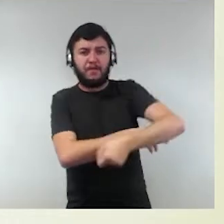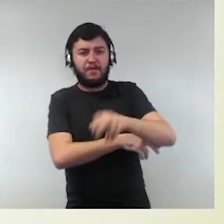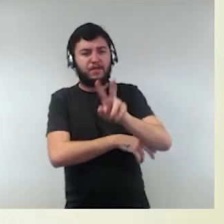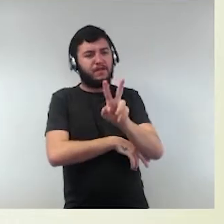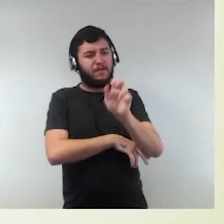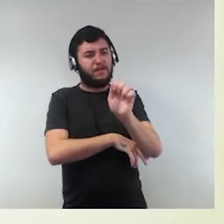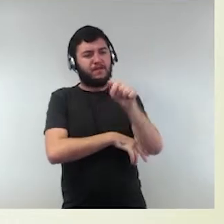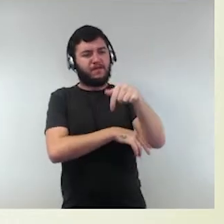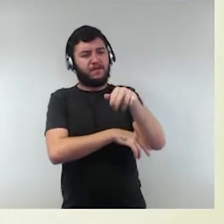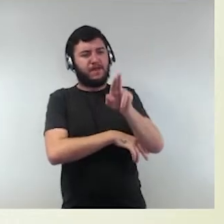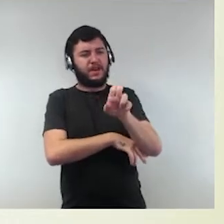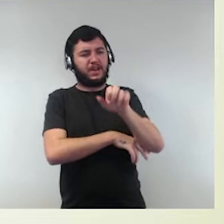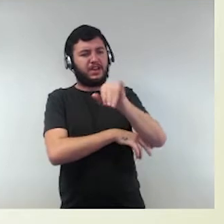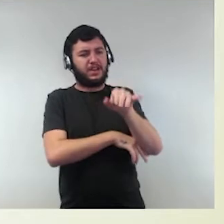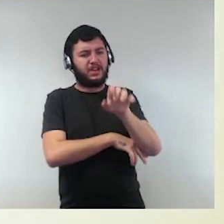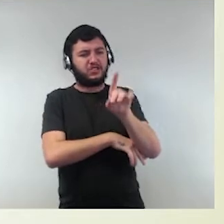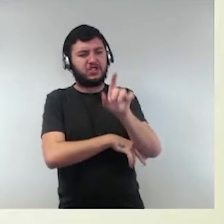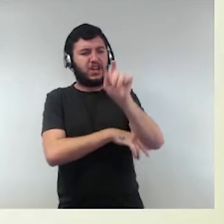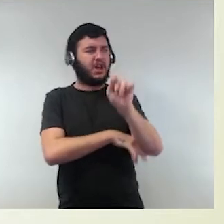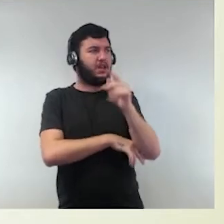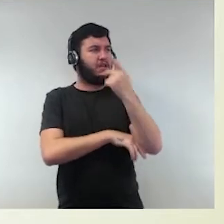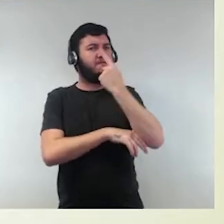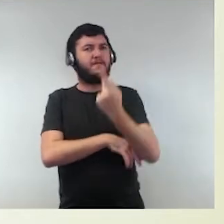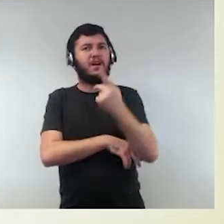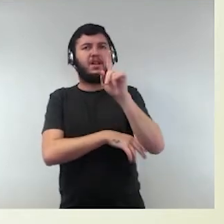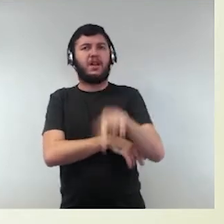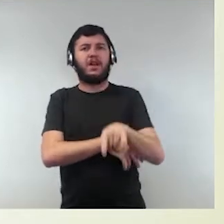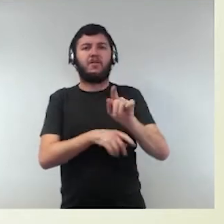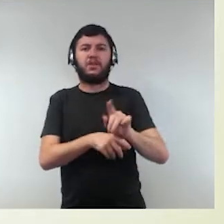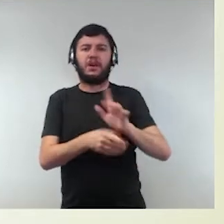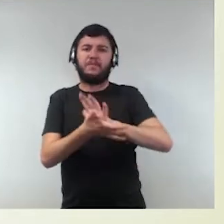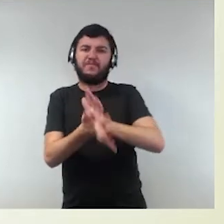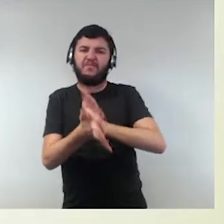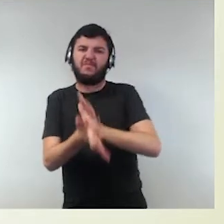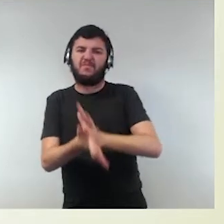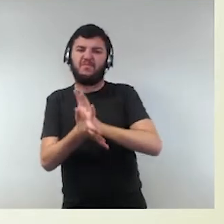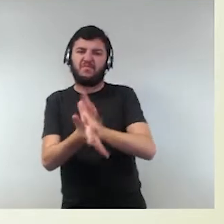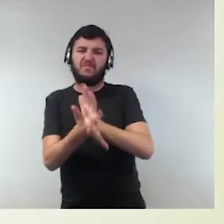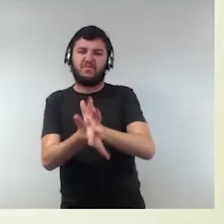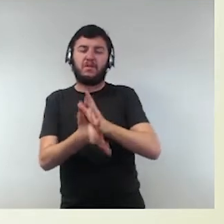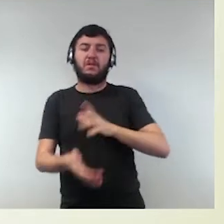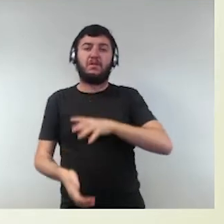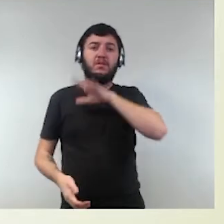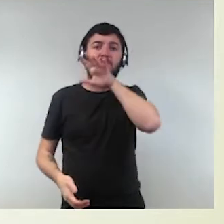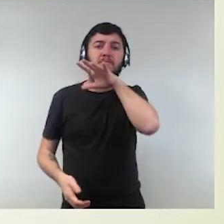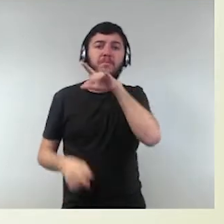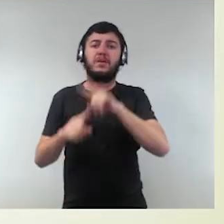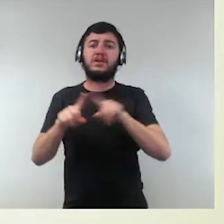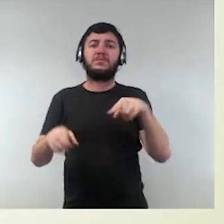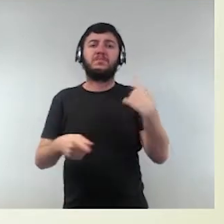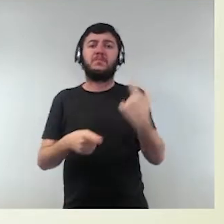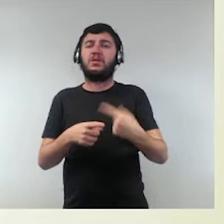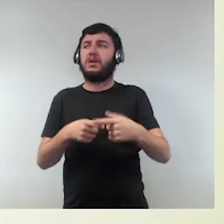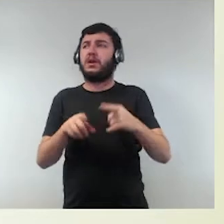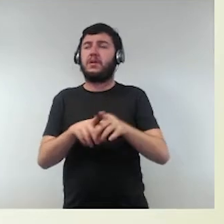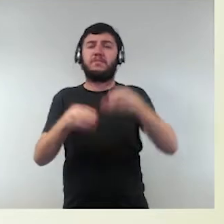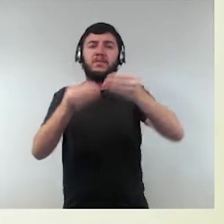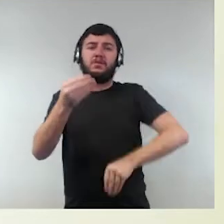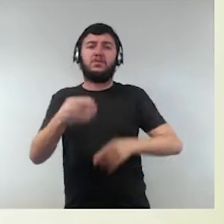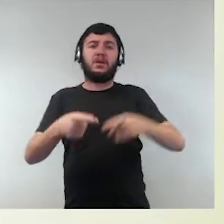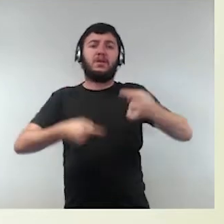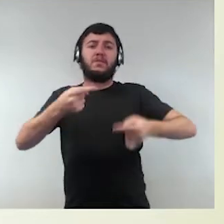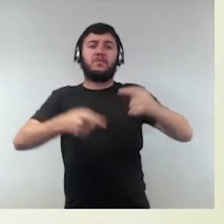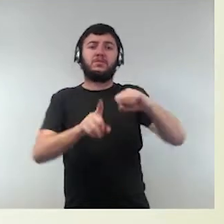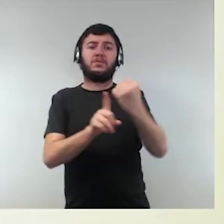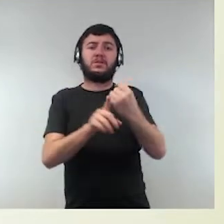causasse maus tratos aos animais. E o que é que isso tem a ver com as repercussões jurídicas e sociais da pandemia? Tem a ver que